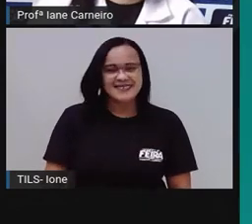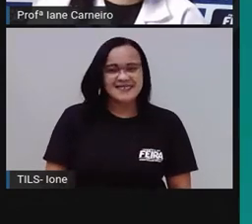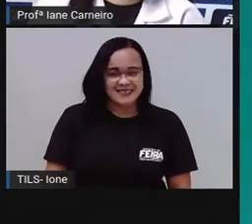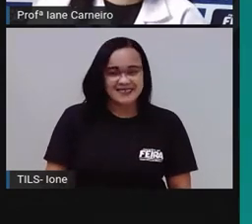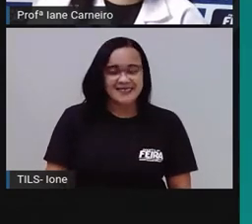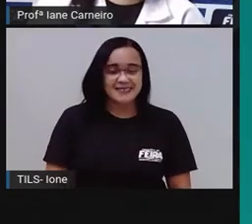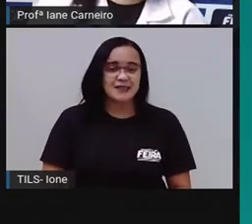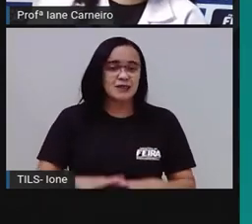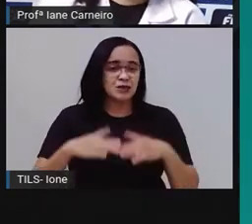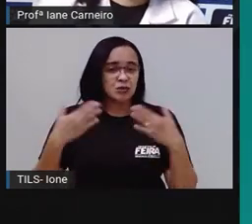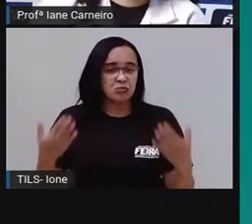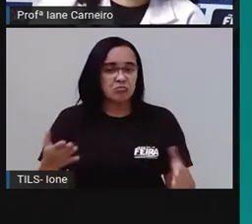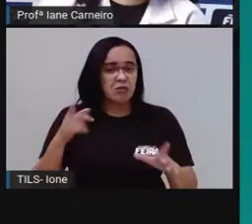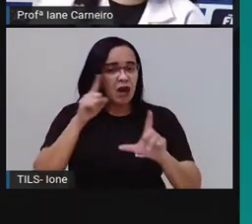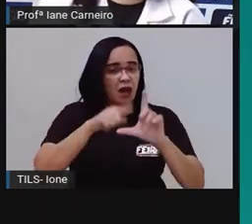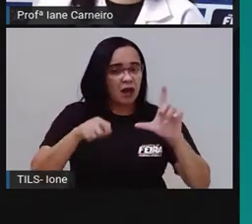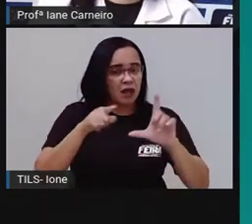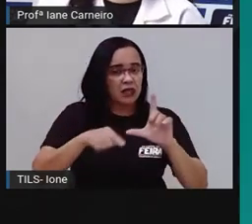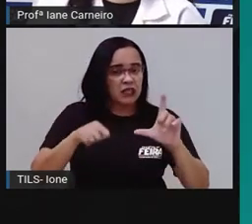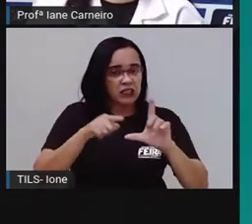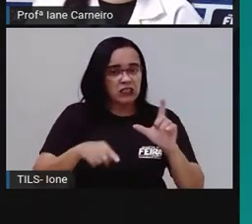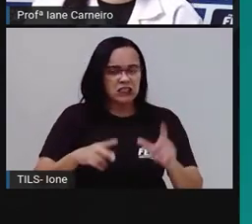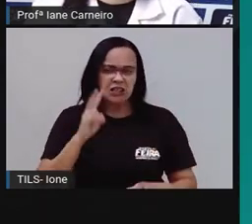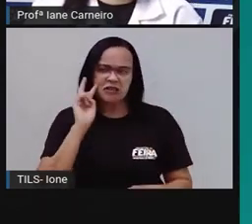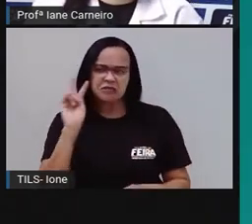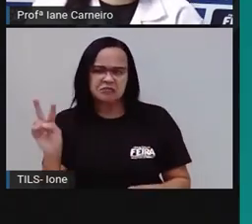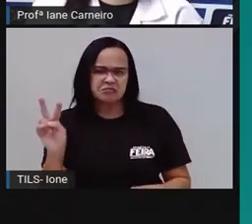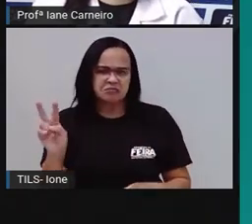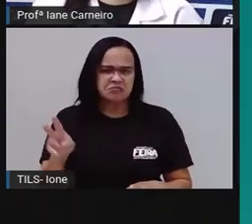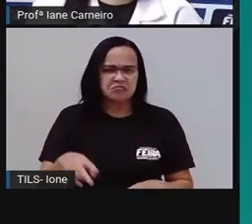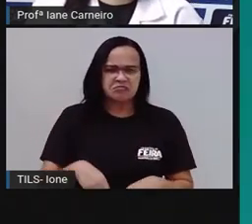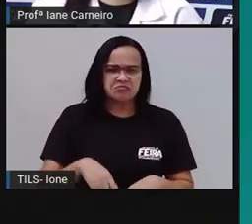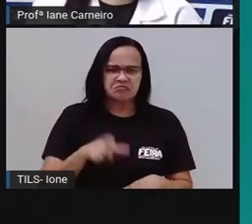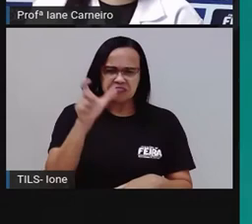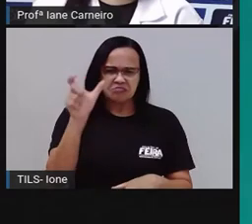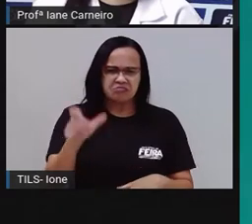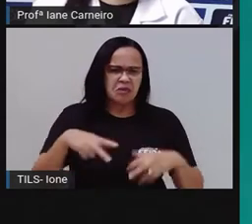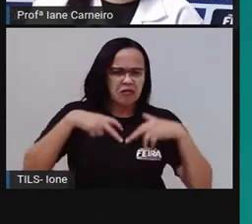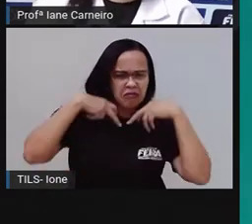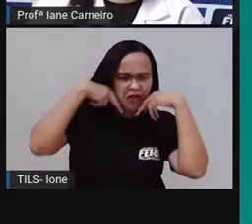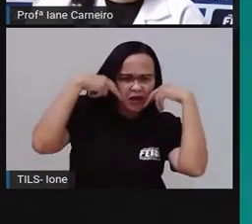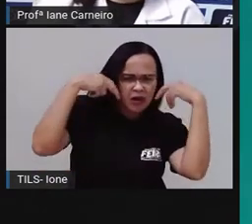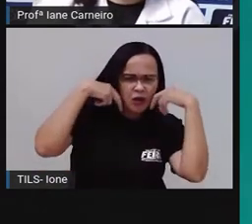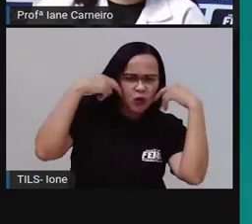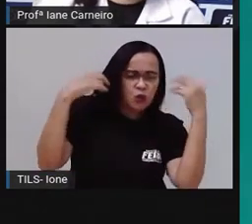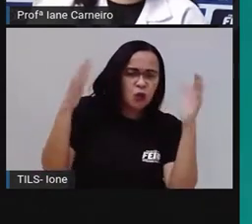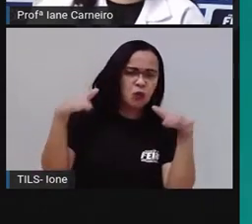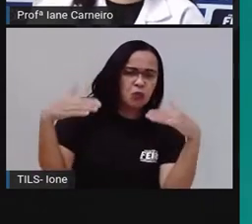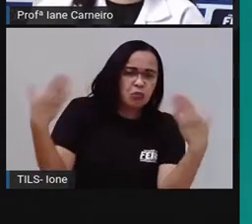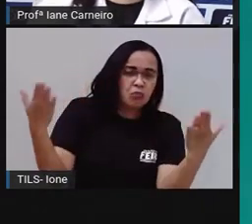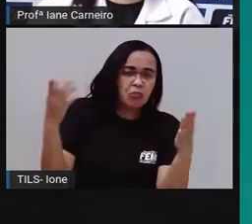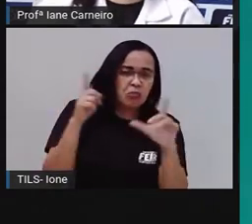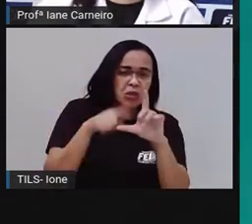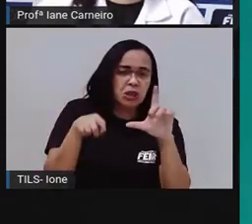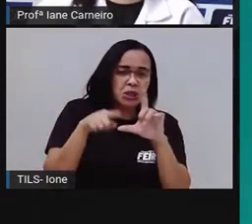Qual a letra com um lado que me deixa envergonhado? Qual será?